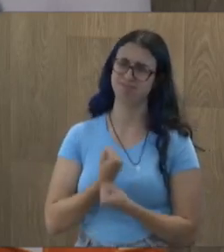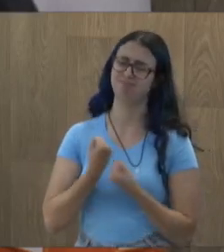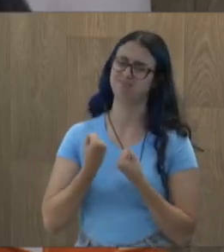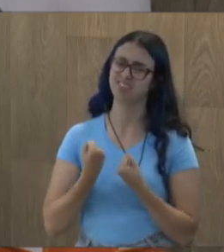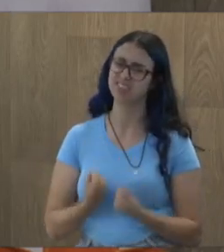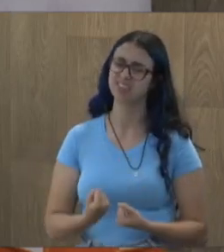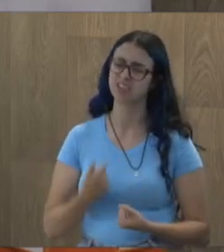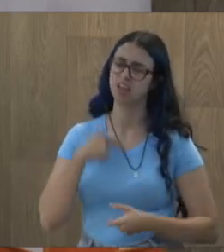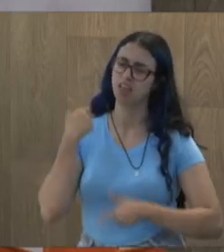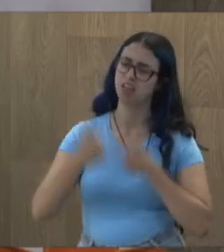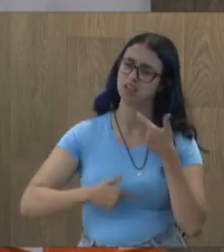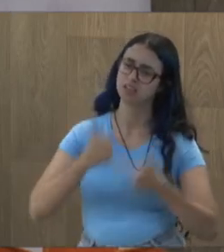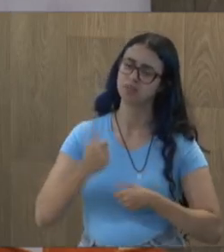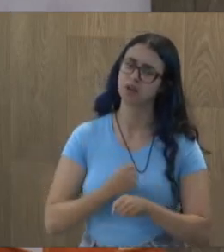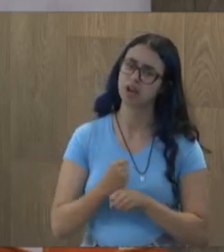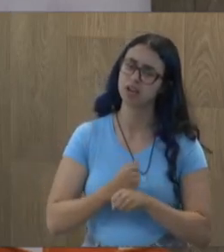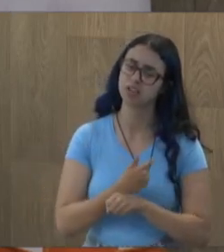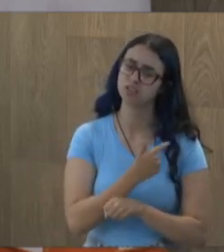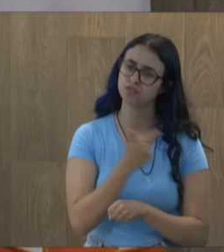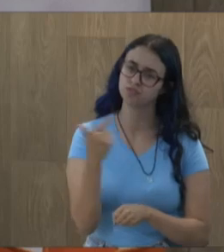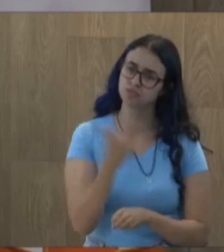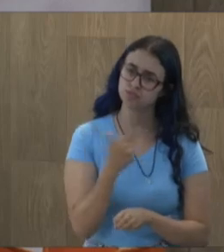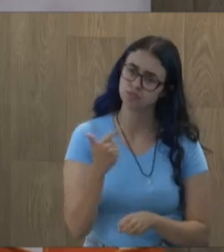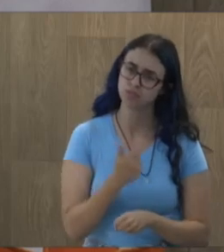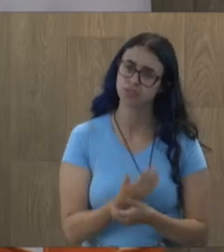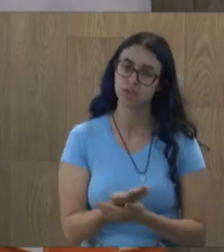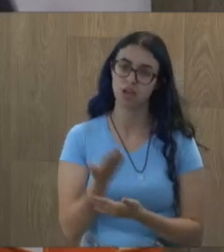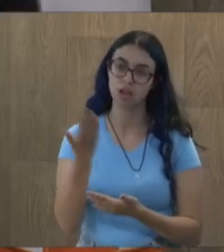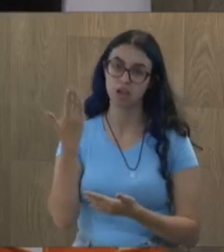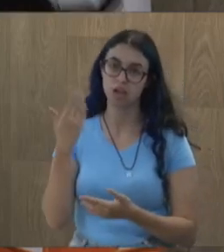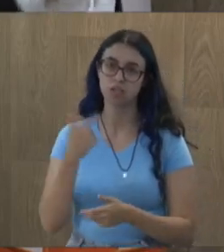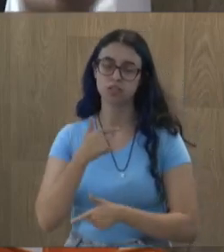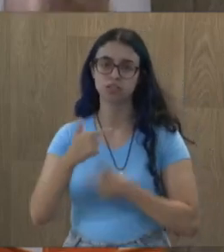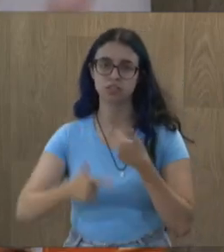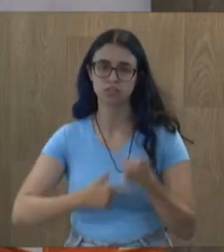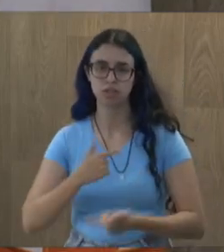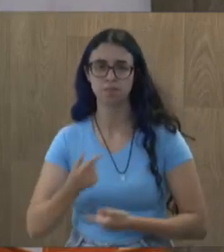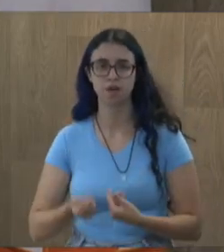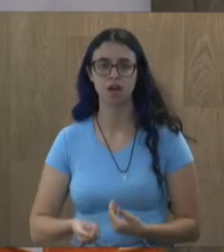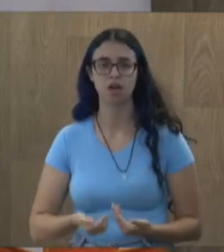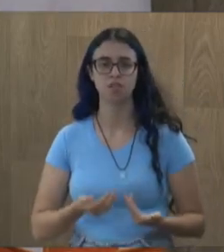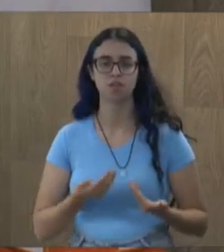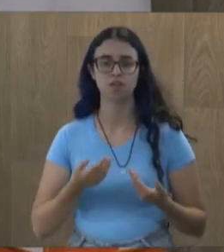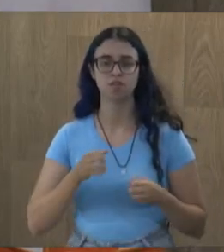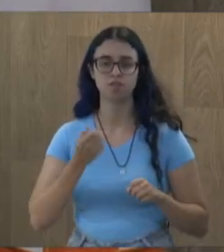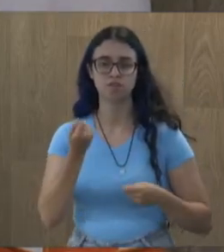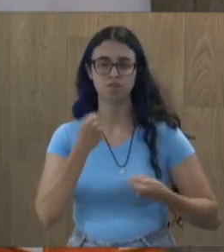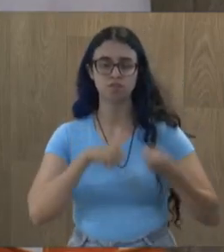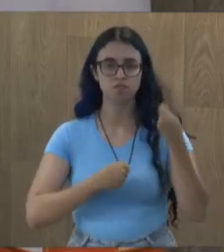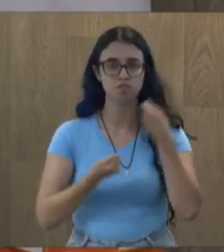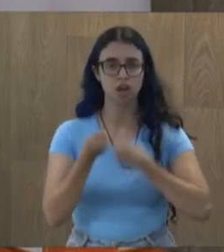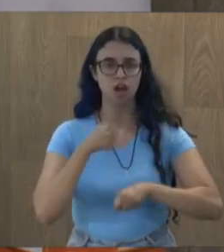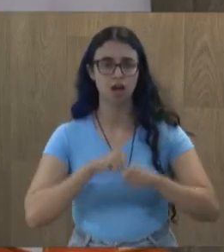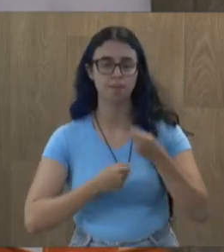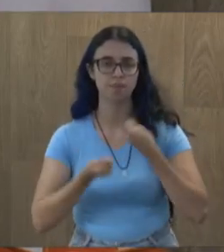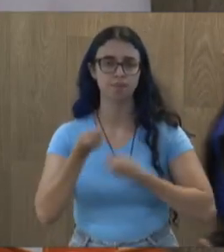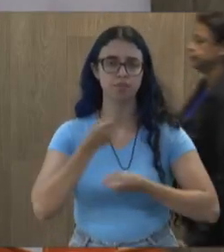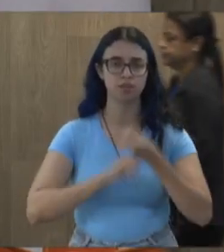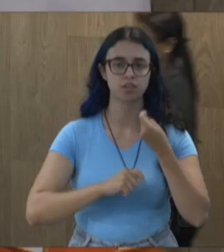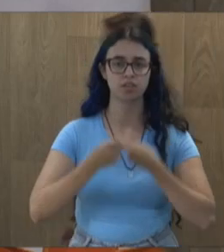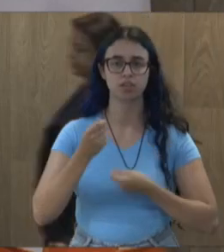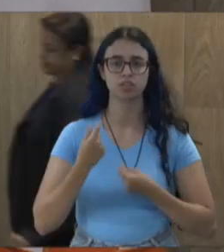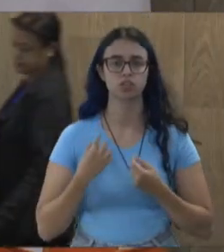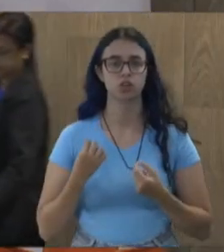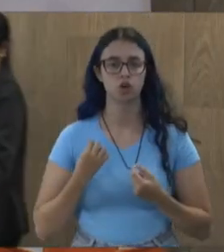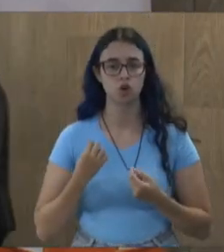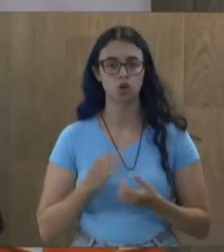MX-72, trabalhando no setor da confecção, a qual essas mãos aqui, eu era um cortador, entrei lá, senhor presidente, desde 98, fiquei